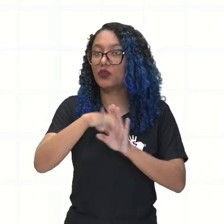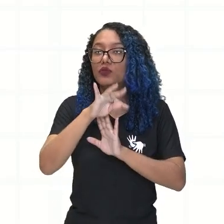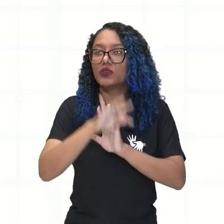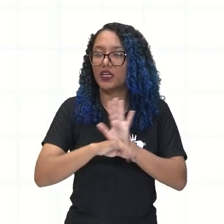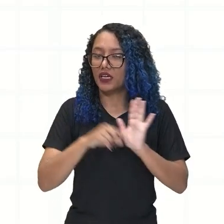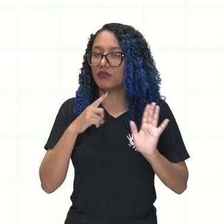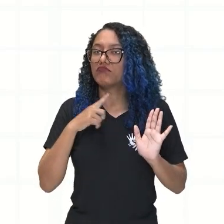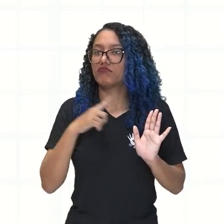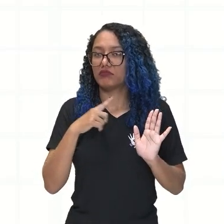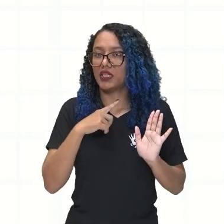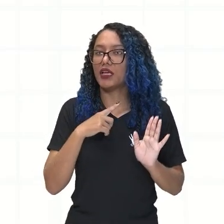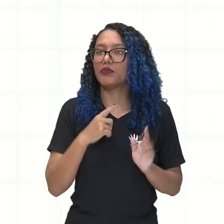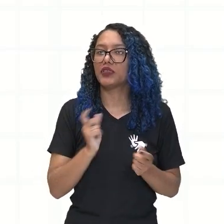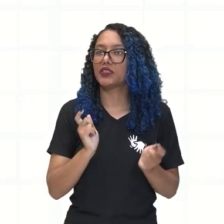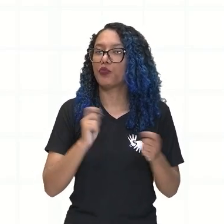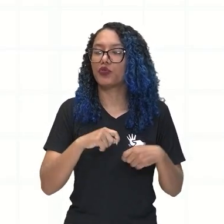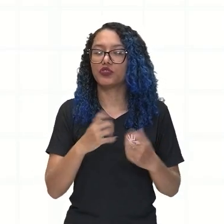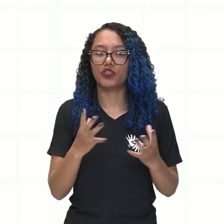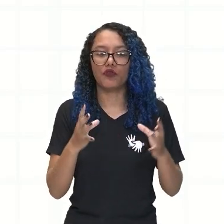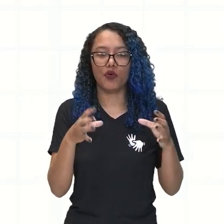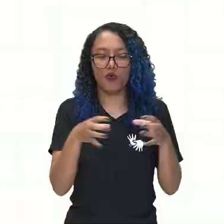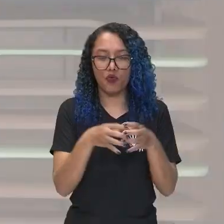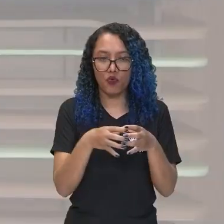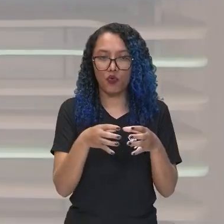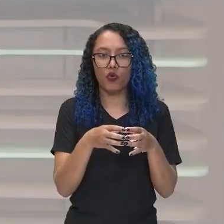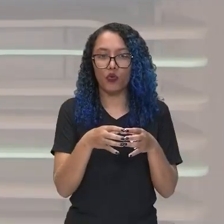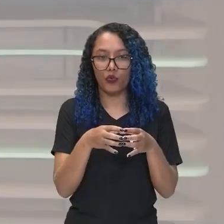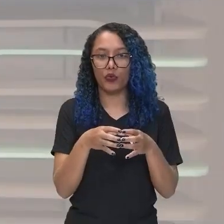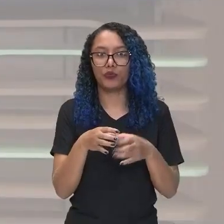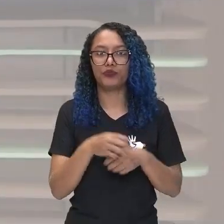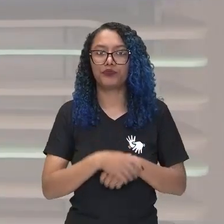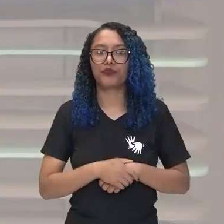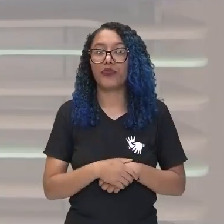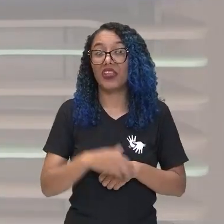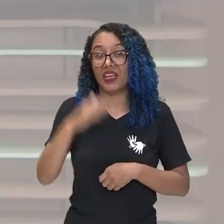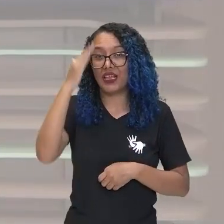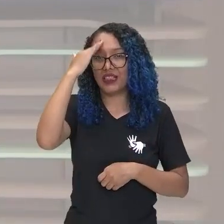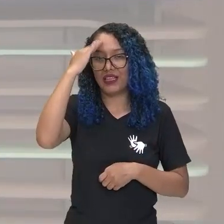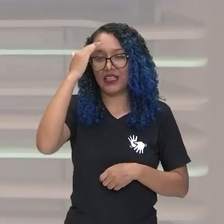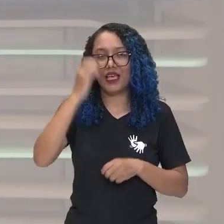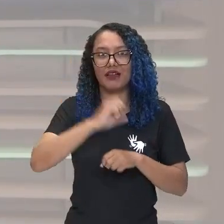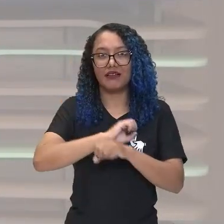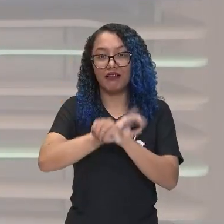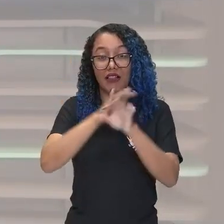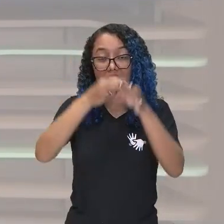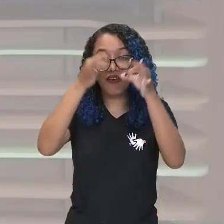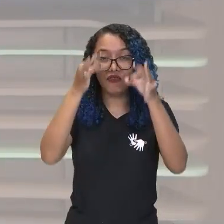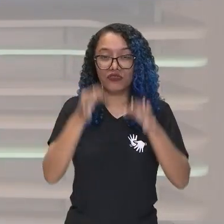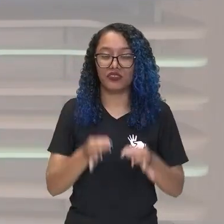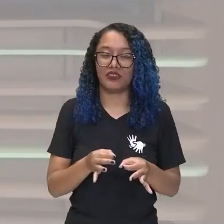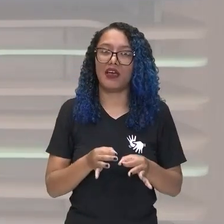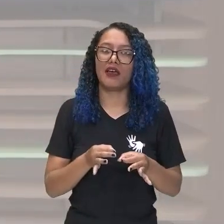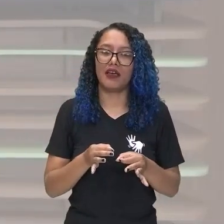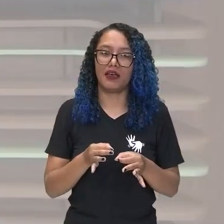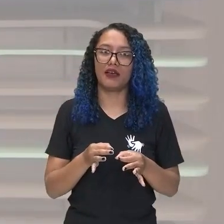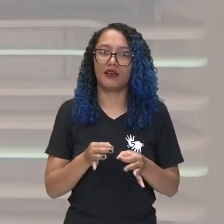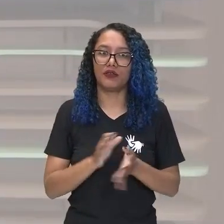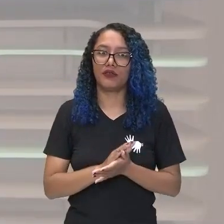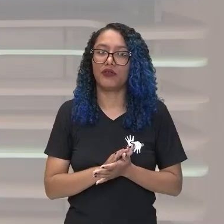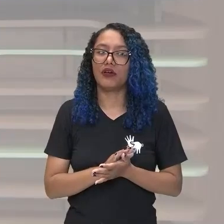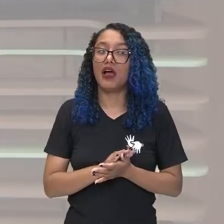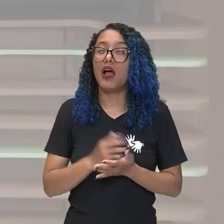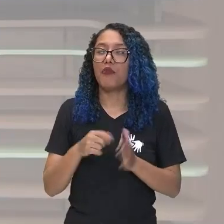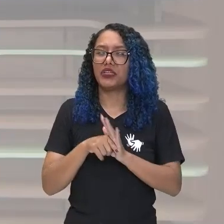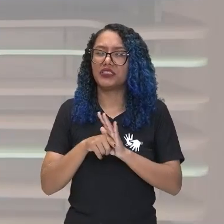público heterogêneo, de todas as camadas sociais e intelectuais, para que todos possam compreender essas pesquisas que geralmente têm uma